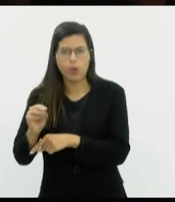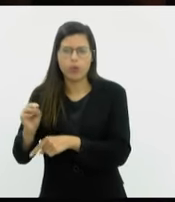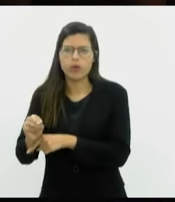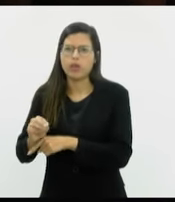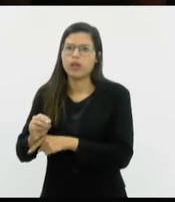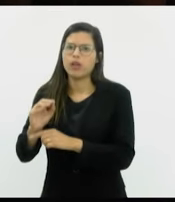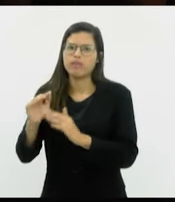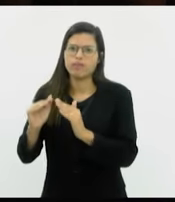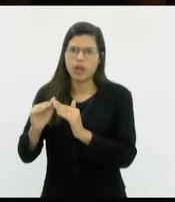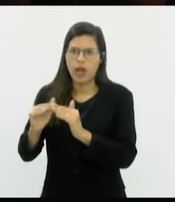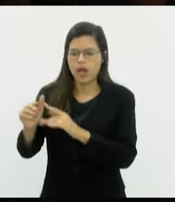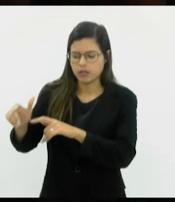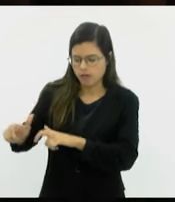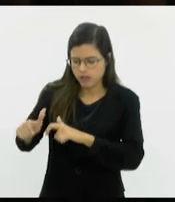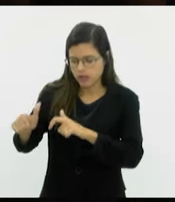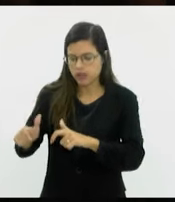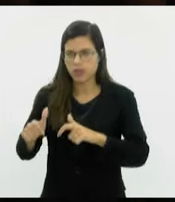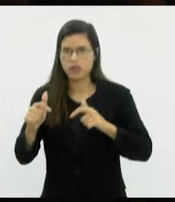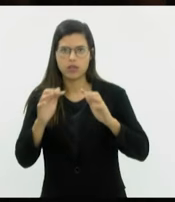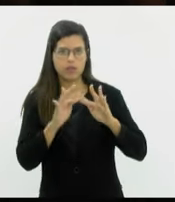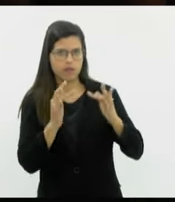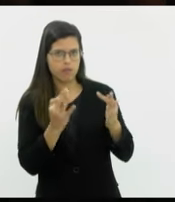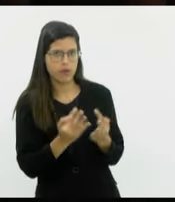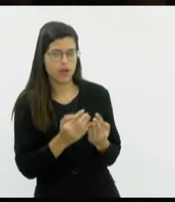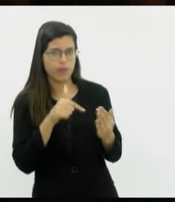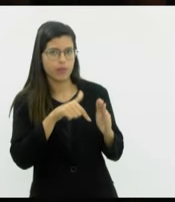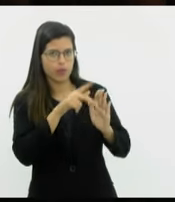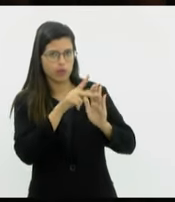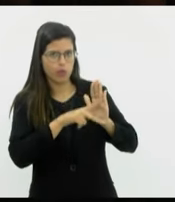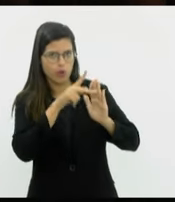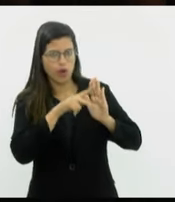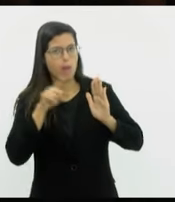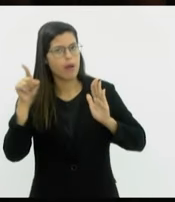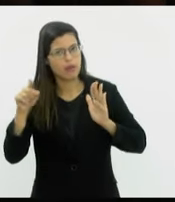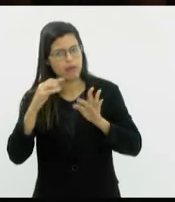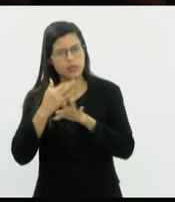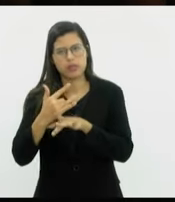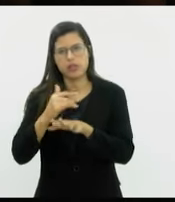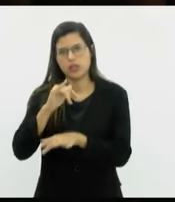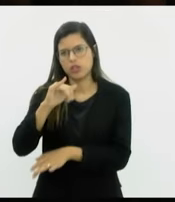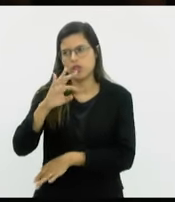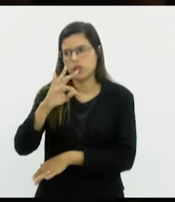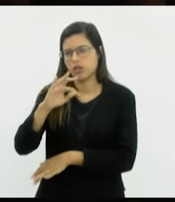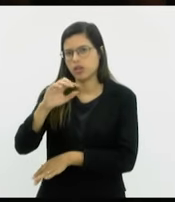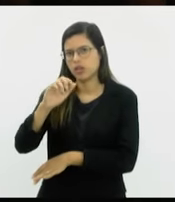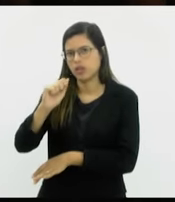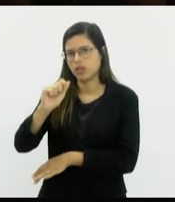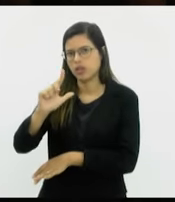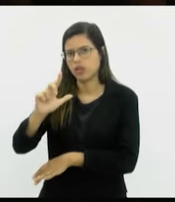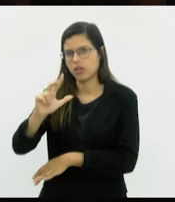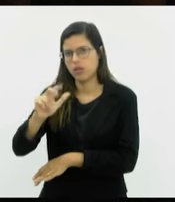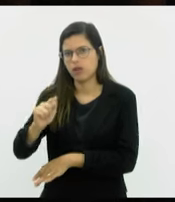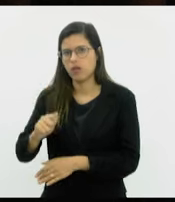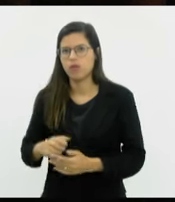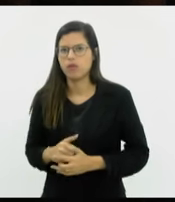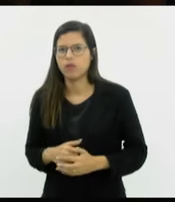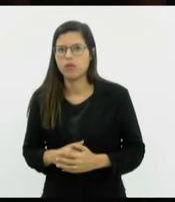própria família. Esse programa Italva, nós estamos fazendo o pedido que ele seja conduzido